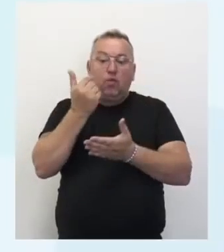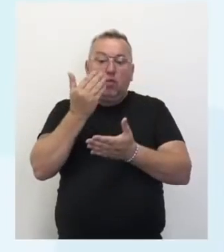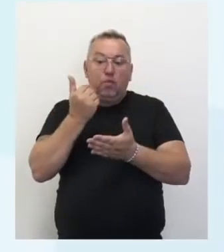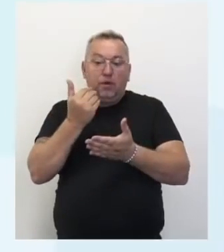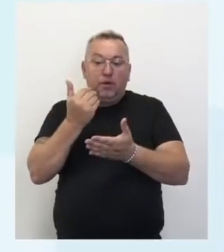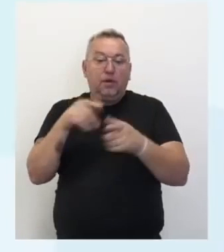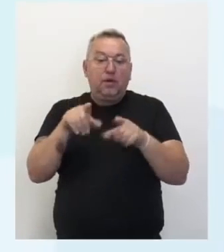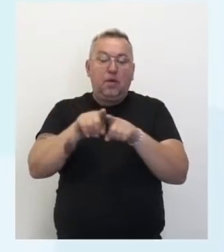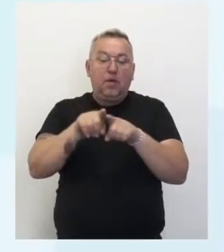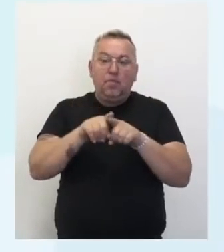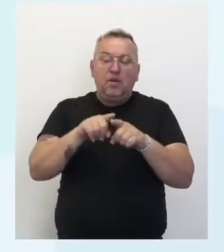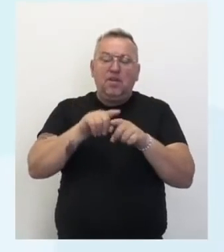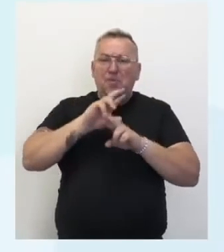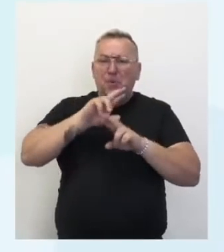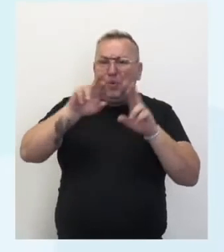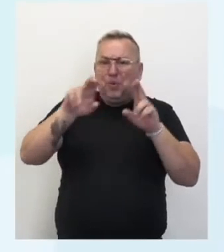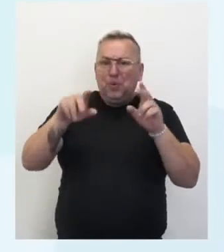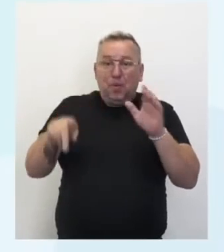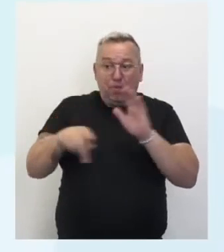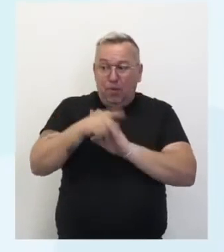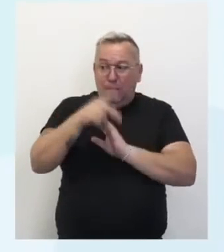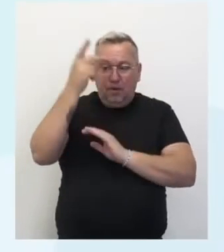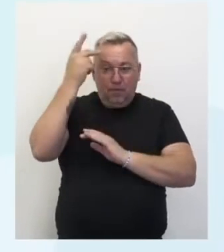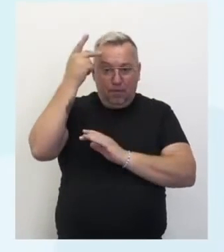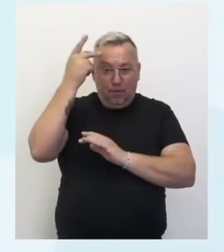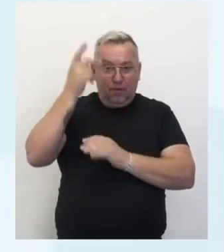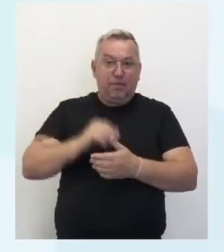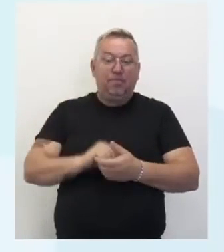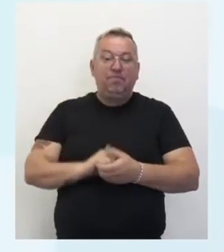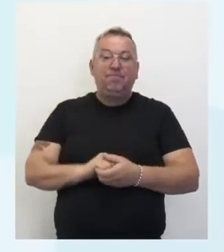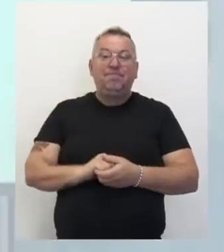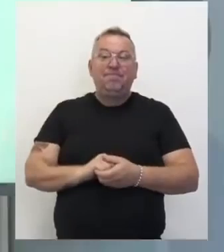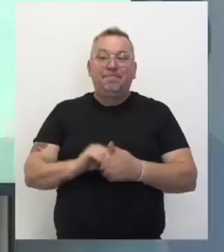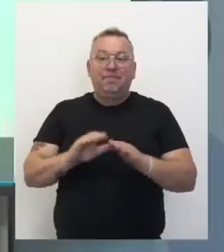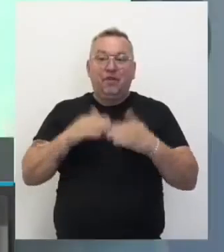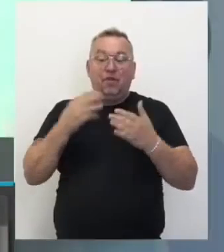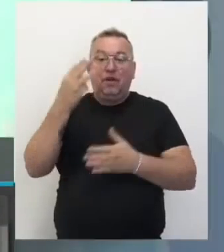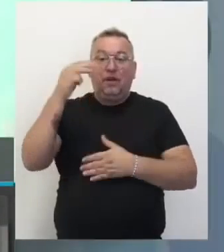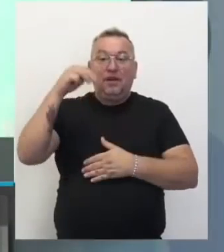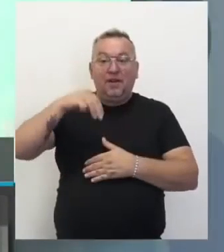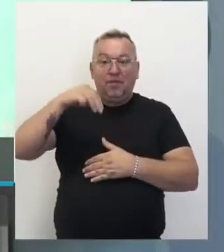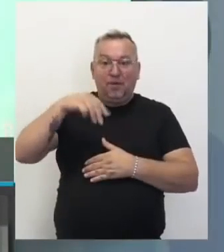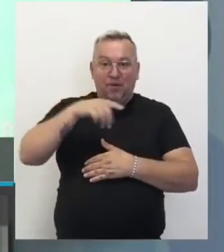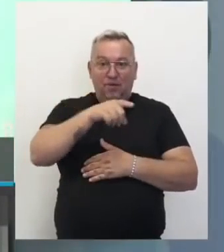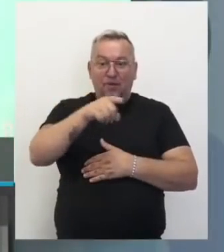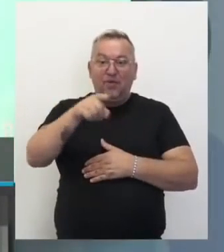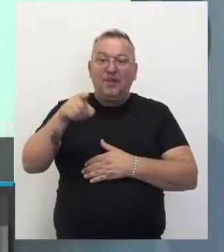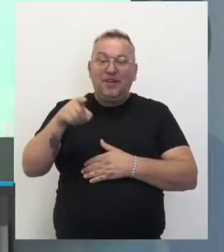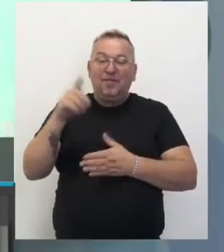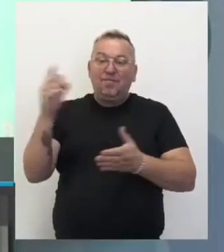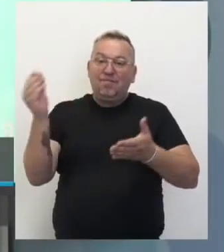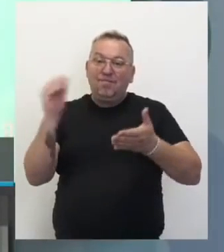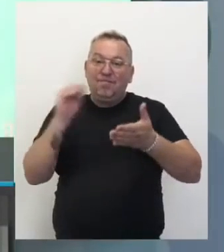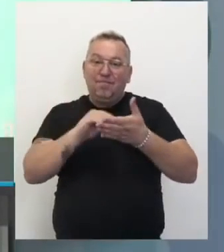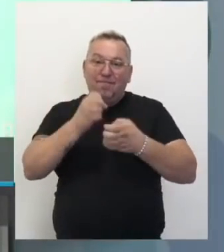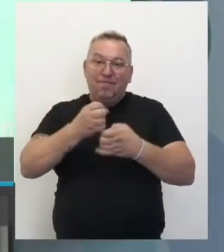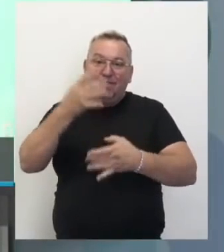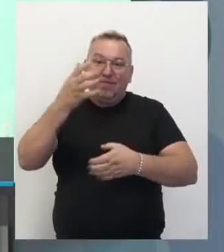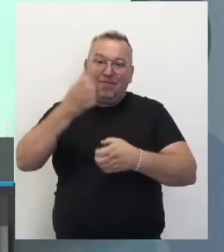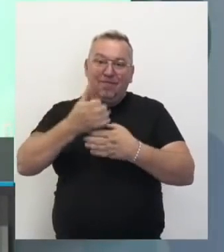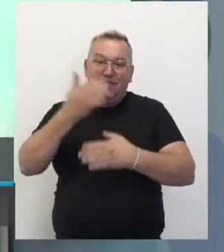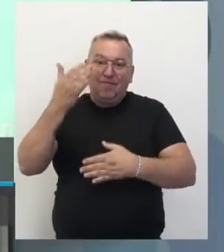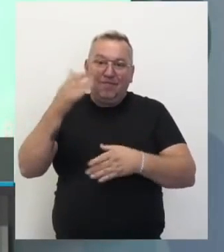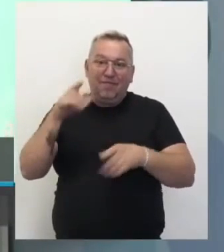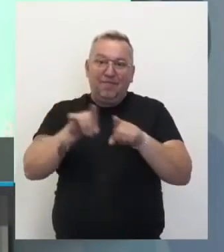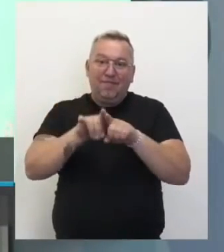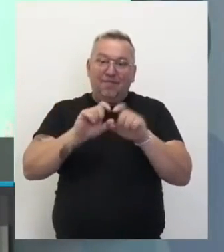diferenças, né, entre comidas regionais aí? Tá bom? Então eu vou dar 3 minutinhos aí para vocês colocarem aí no chat e já já a gente